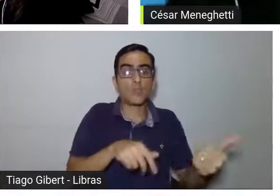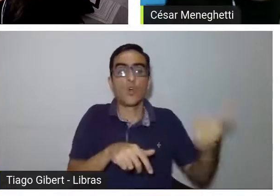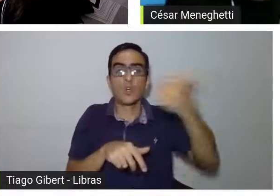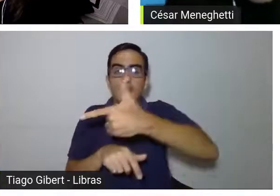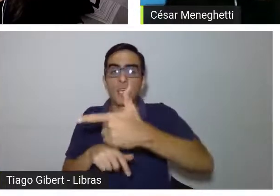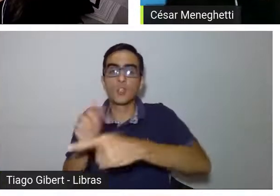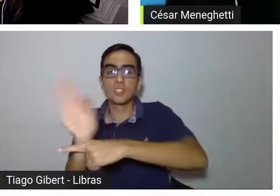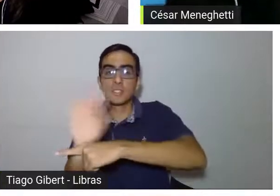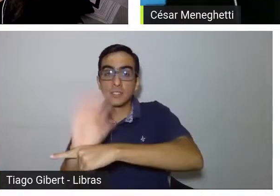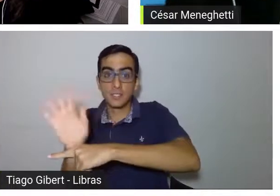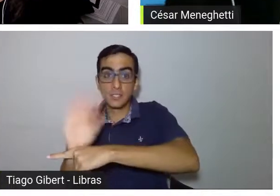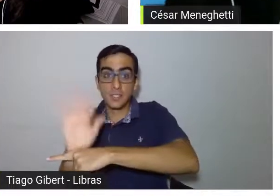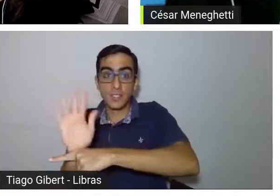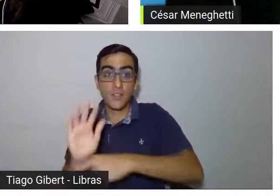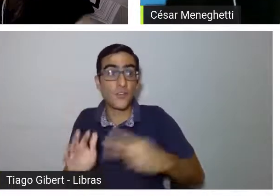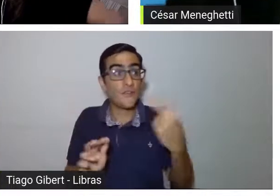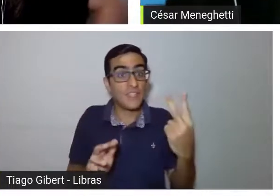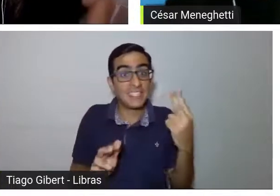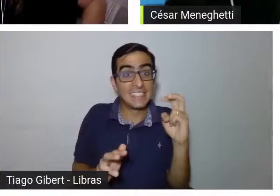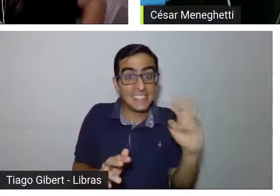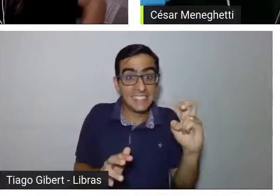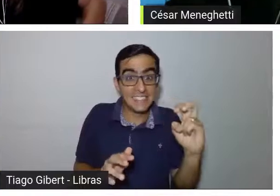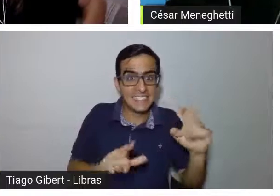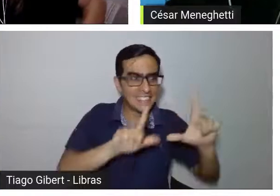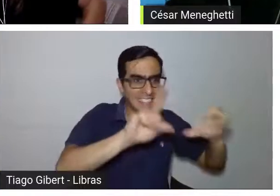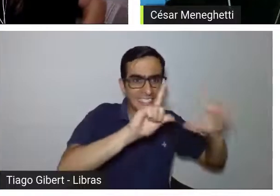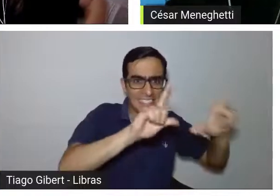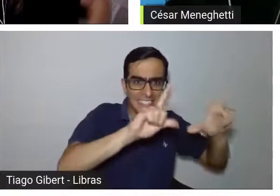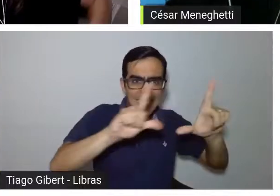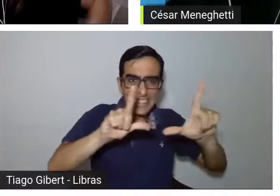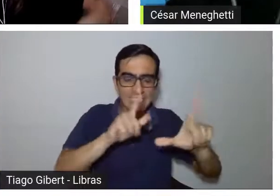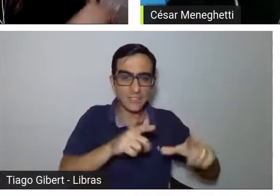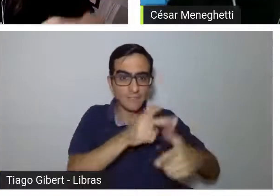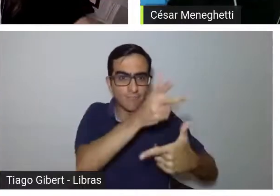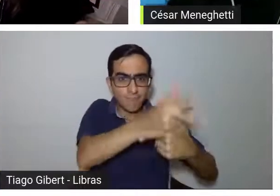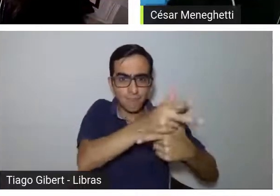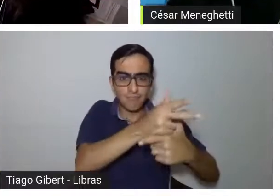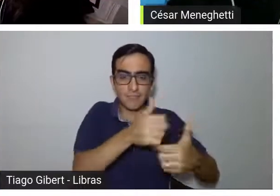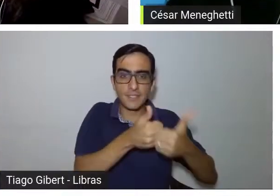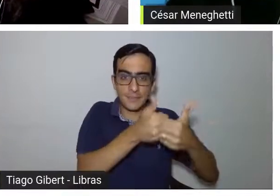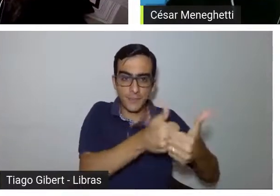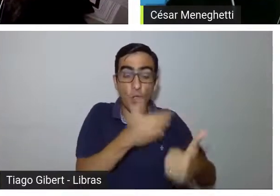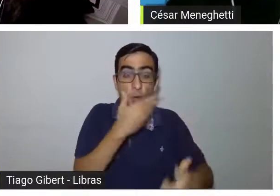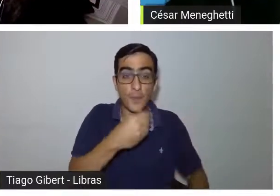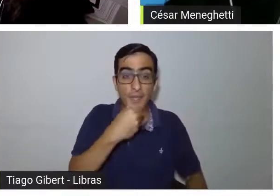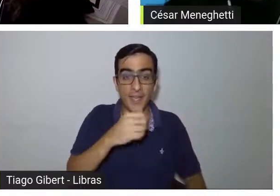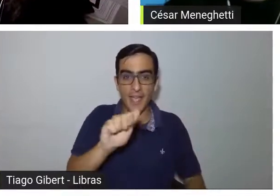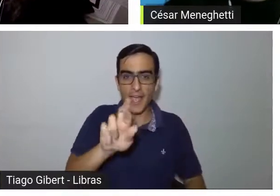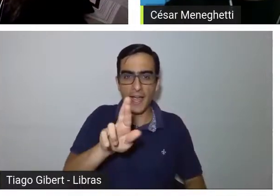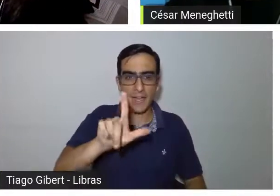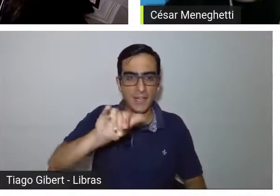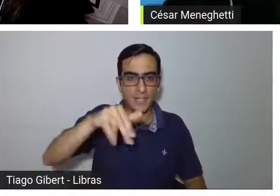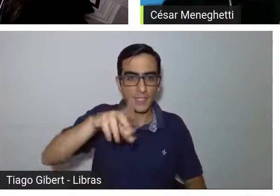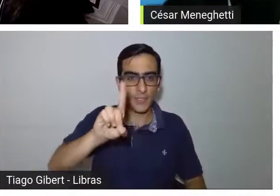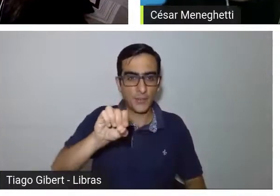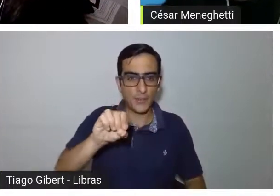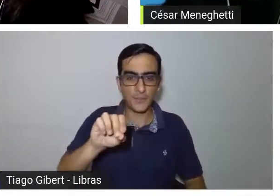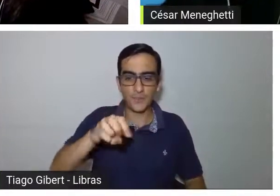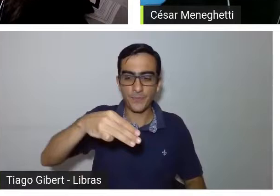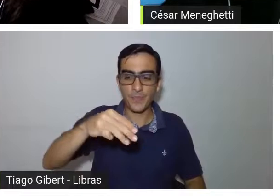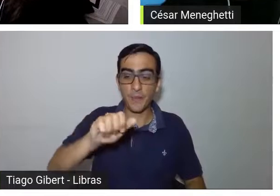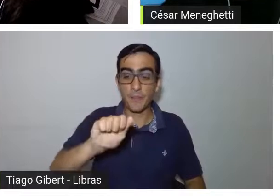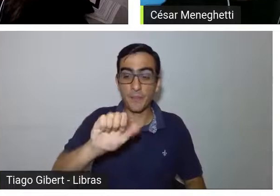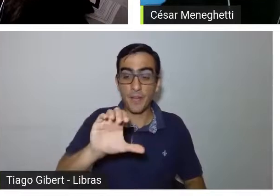realidade, é 25 quadros por segundo. E aí, sei lá, o Arlindo Machado fala que é muito mais ainda no Brasil,